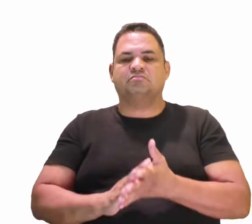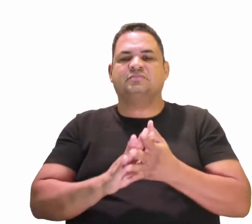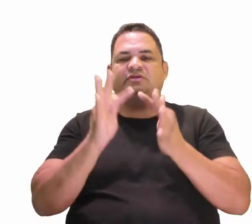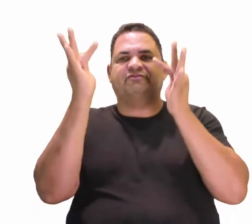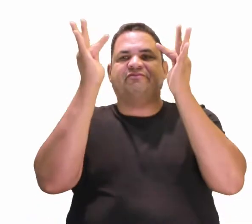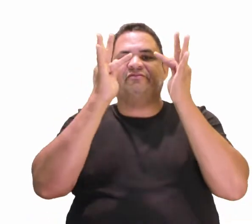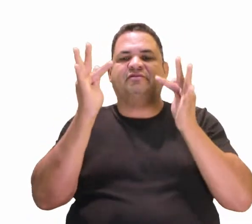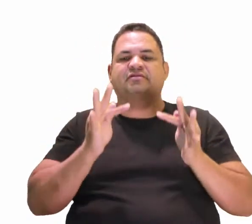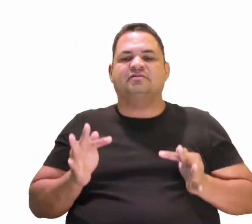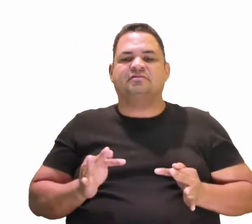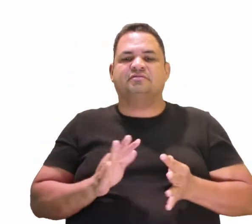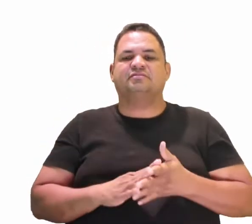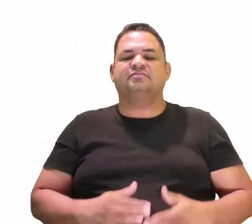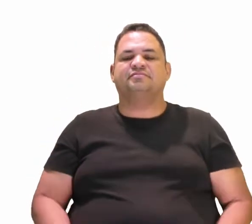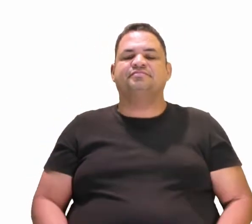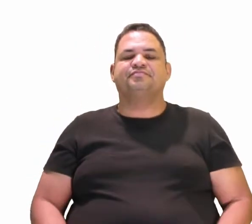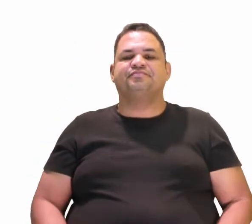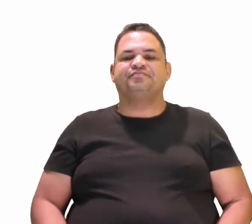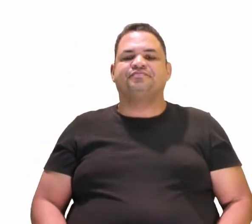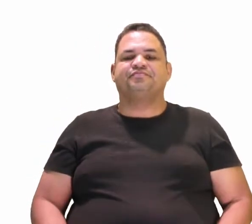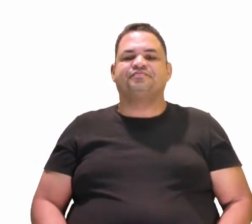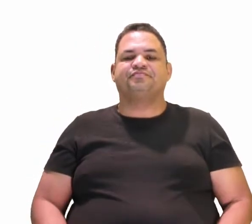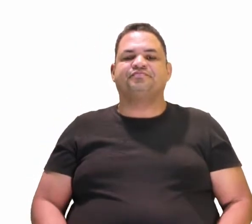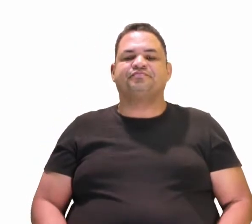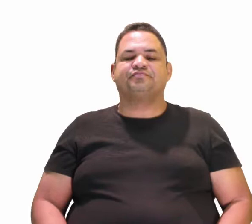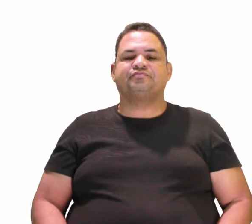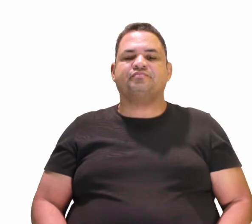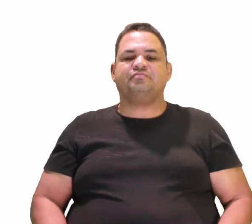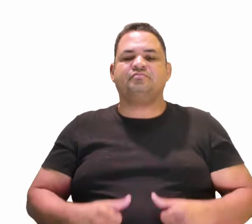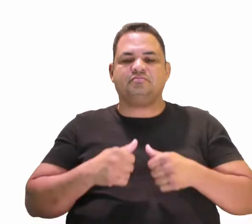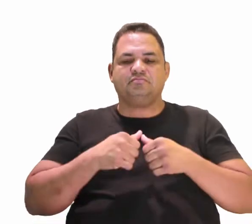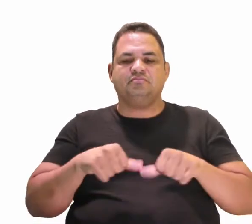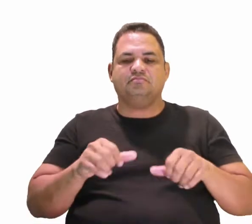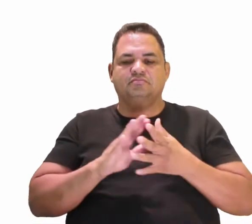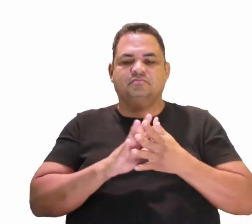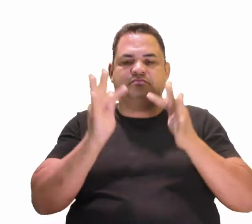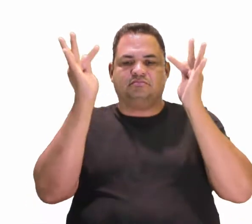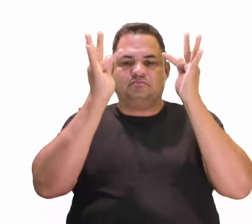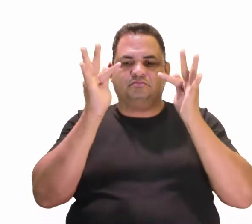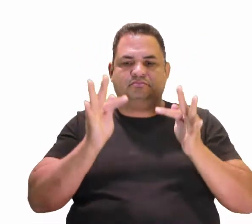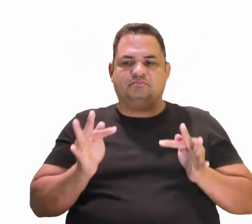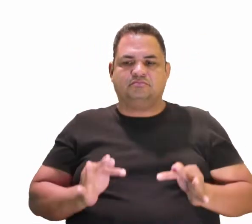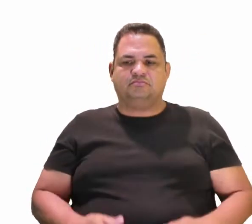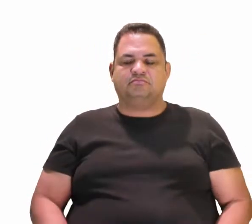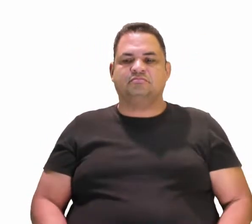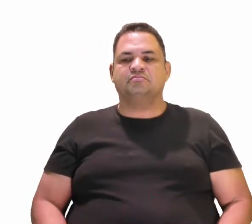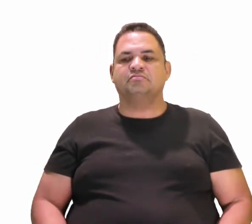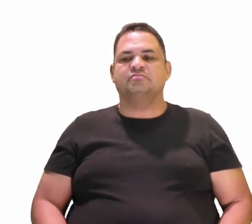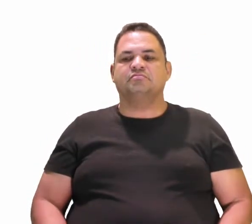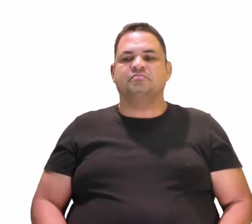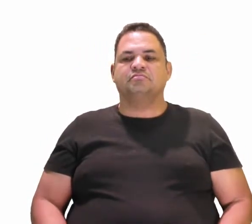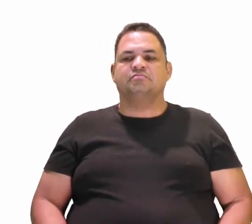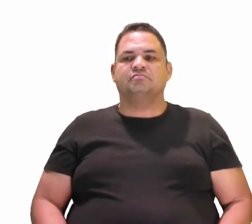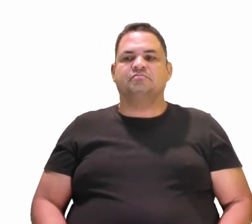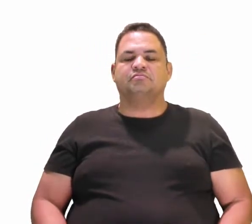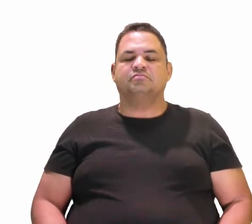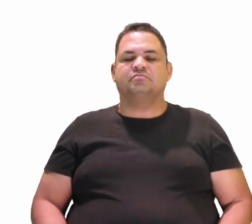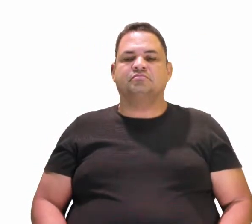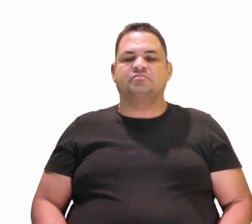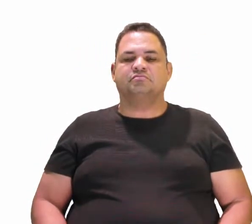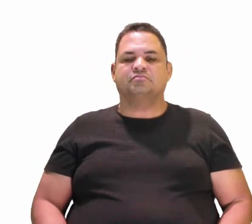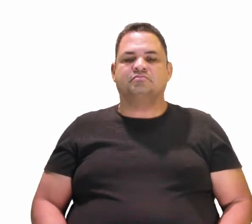seja feliz. Ou então estar feliz, porque o be seria estar, mas aqui ficaria melhor o